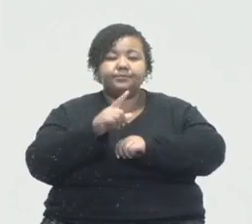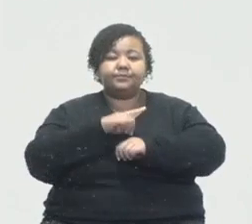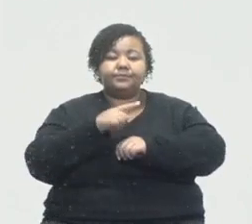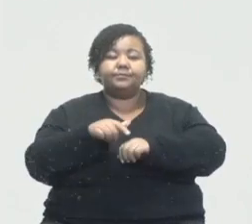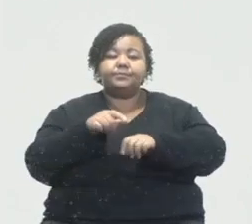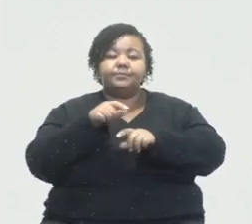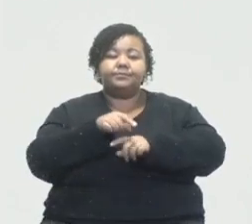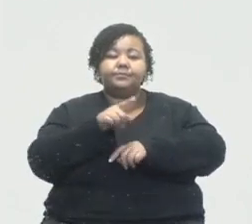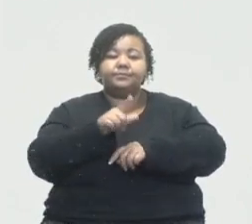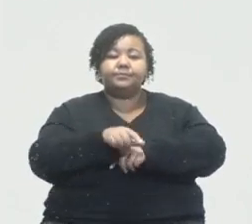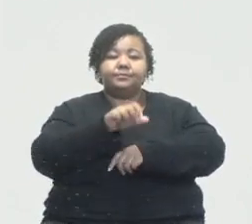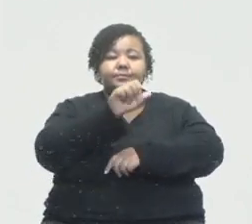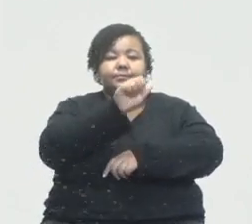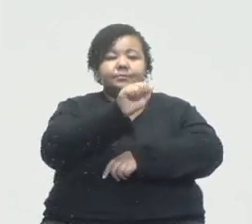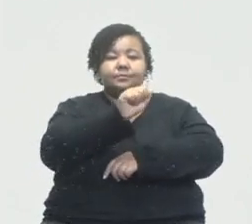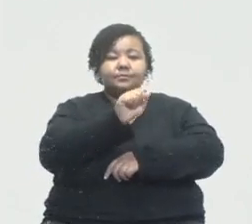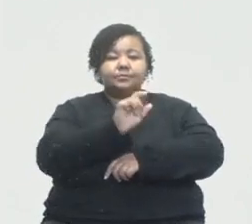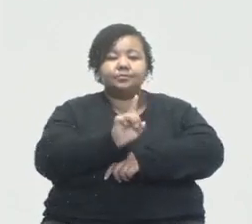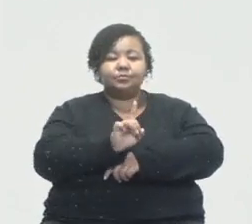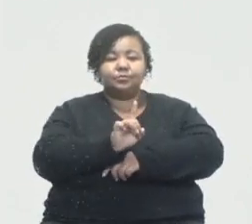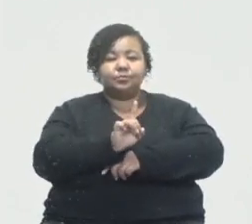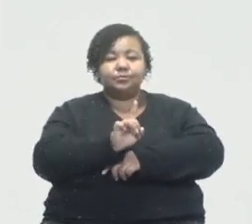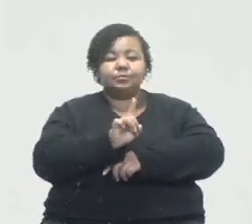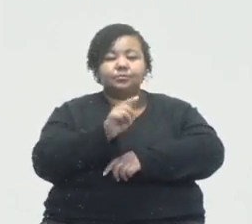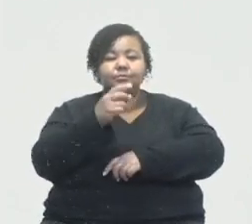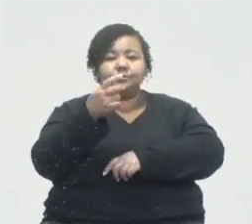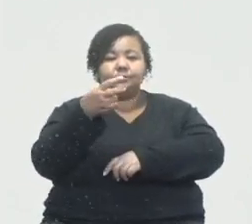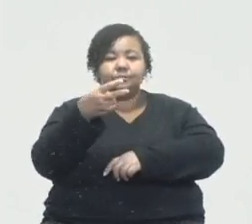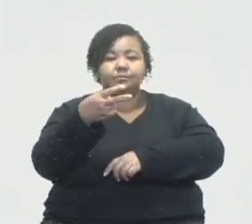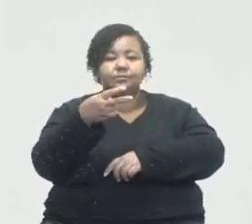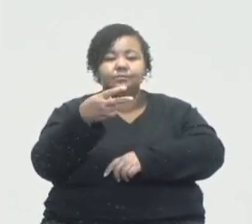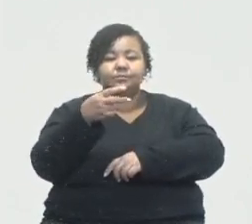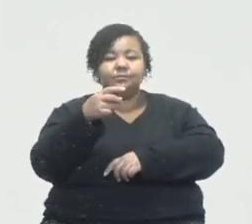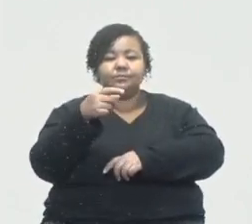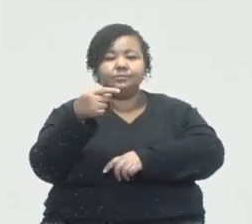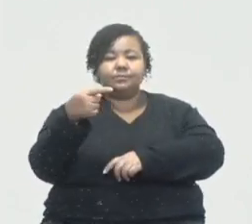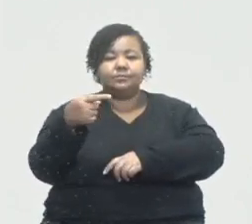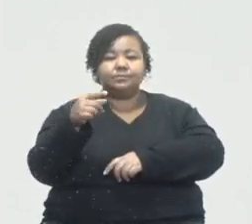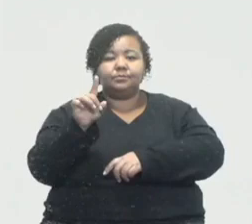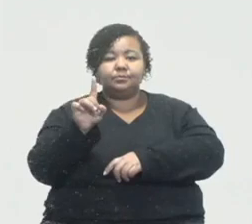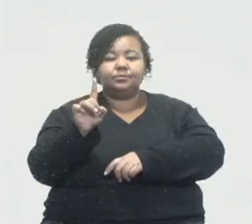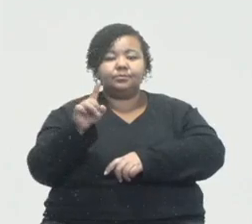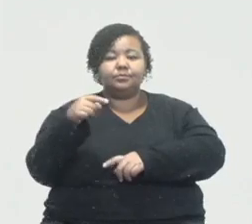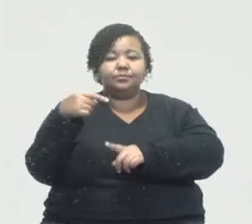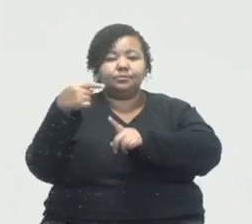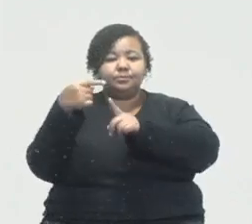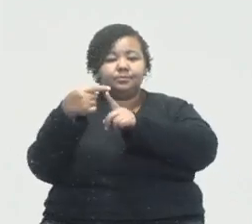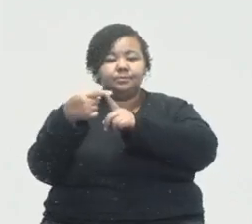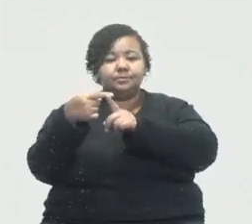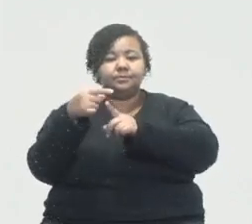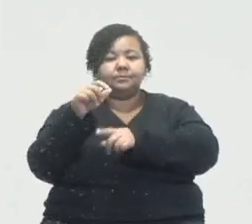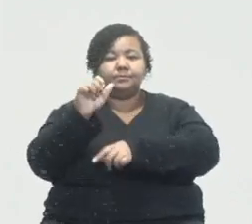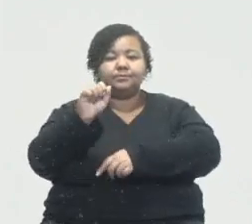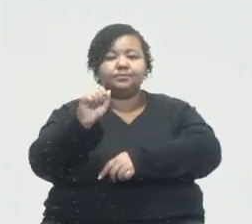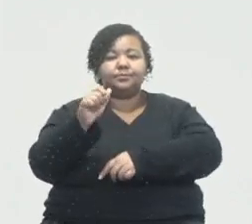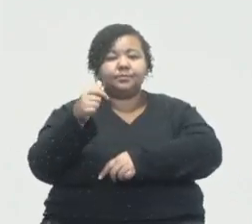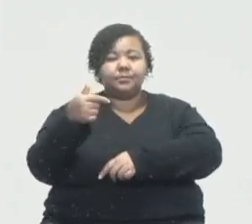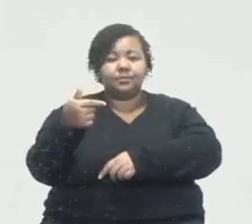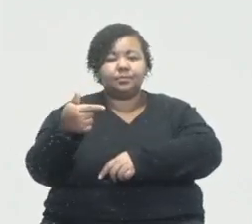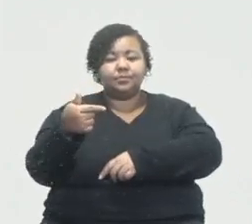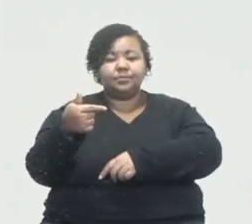que A1, 2 menos 1, mais A2,